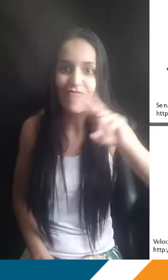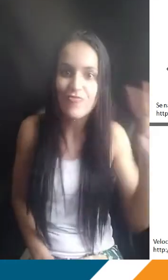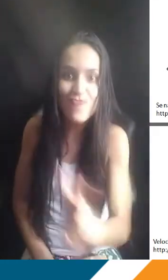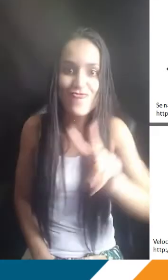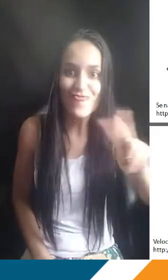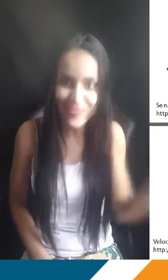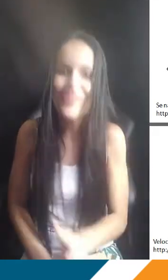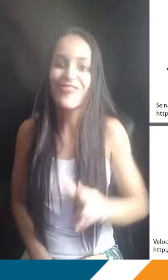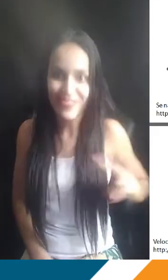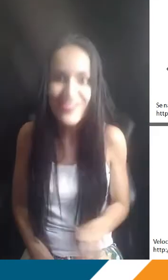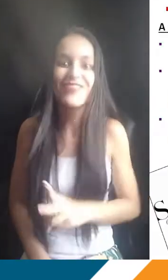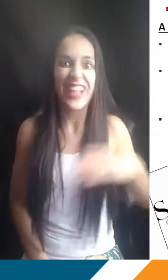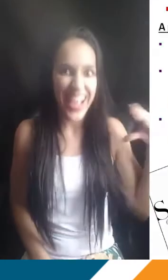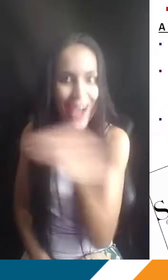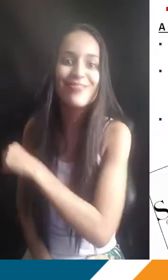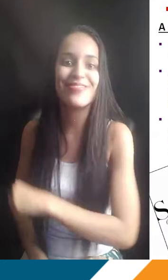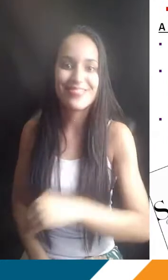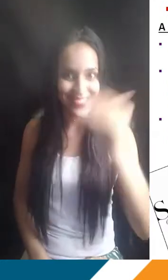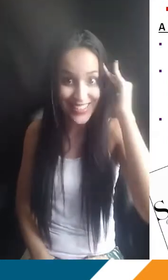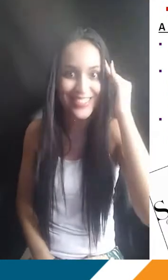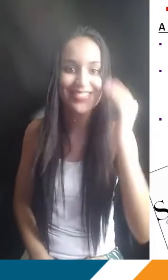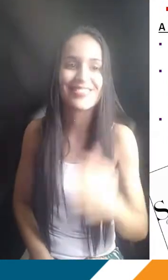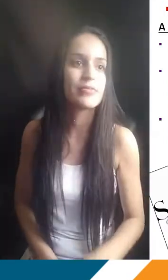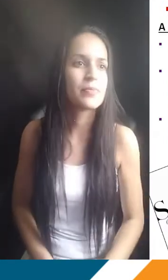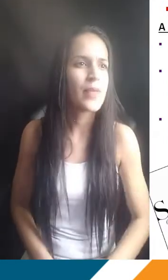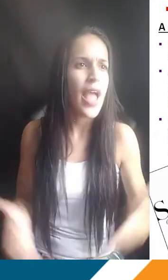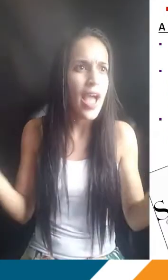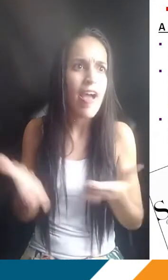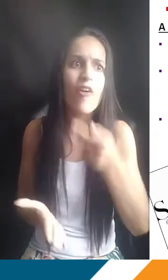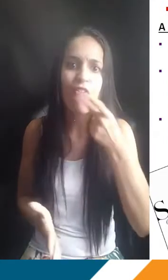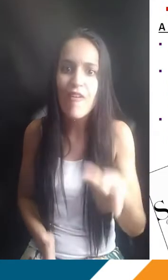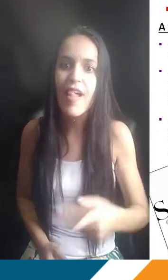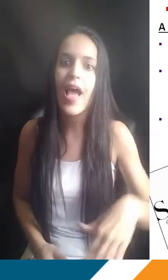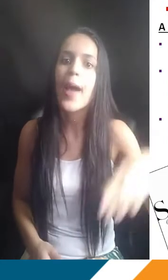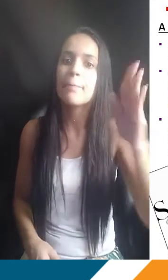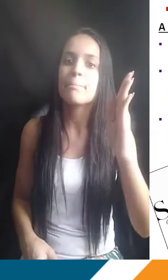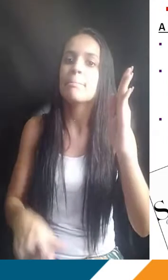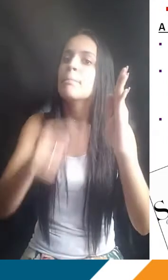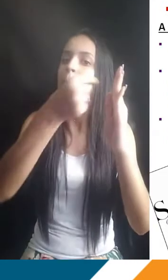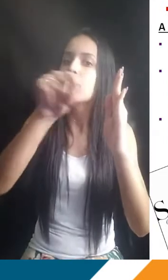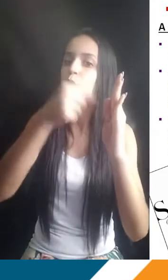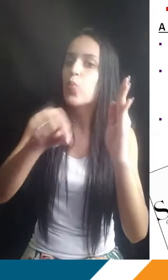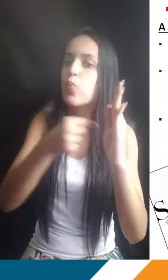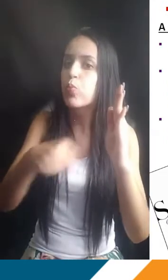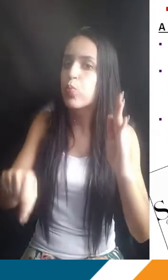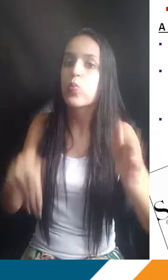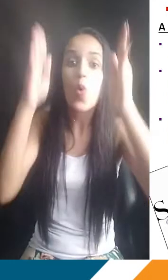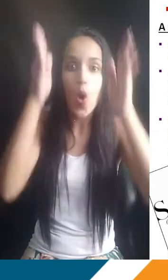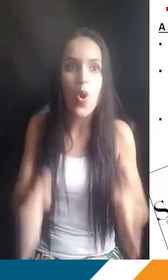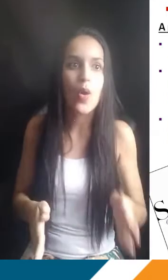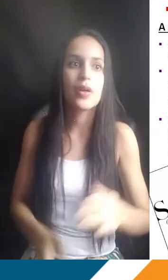velocidade, ok? Vamos agora falar sobre a prosa da década de 50. Então, basicamente, ela é marcada